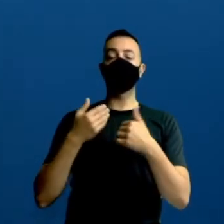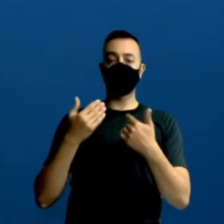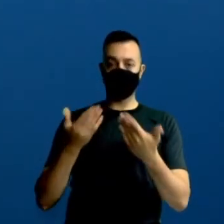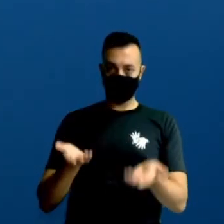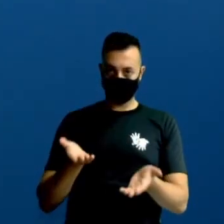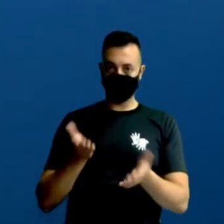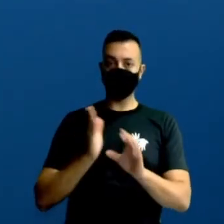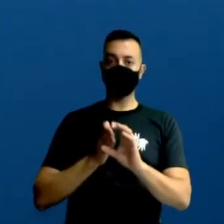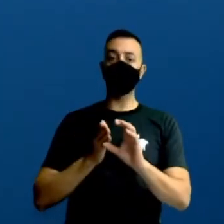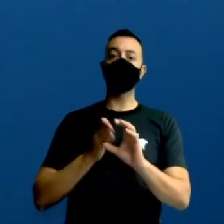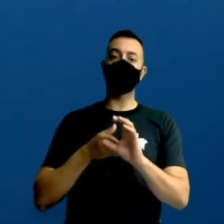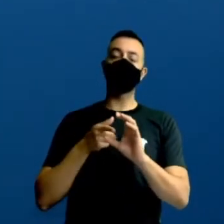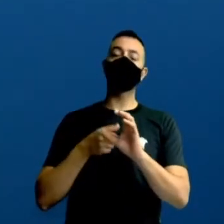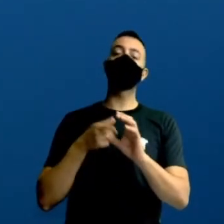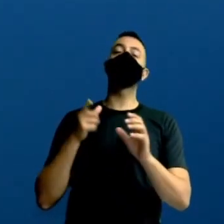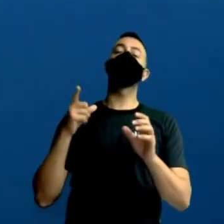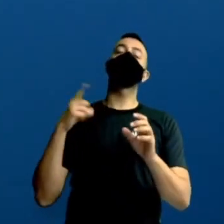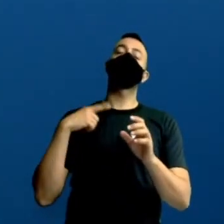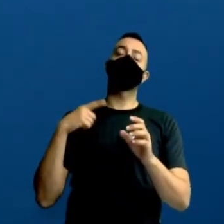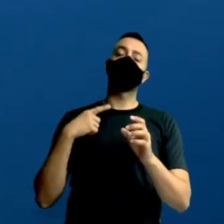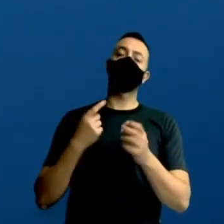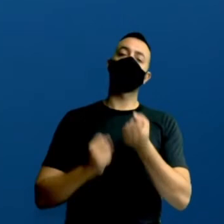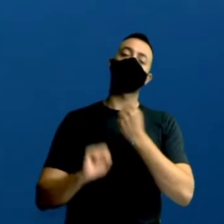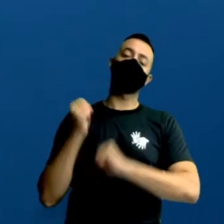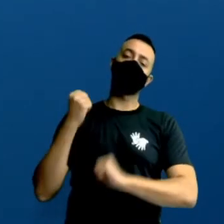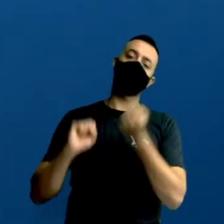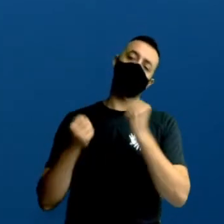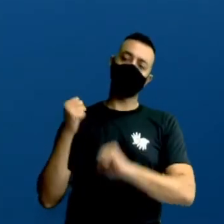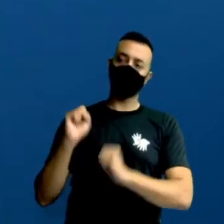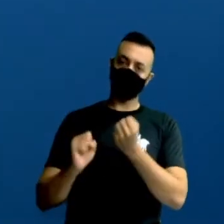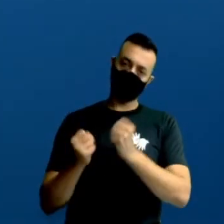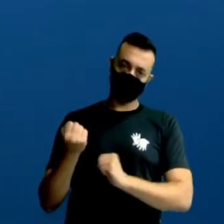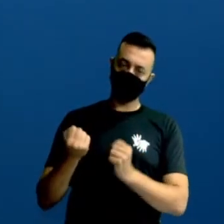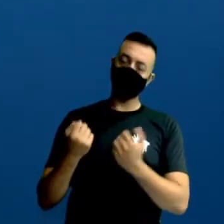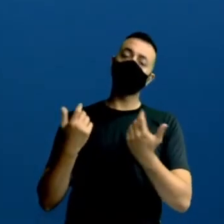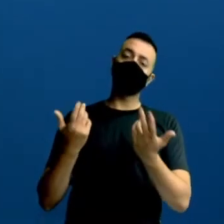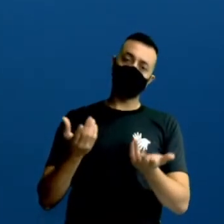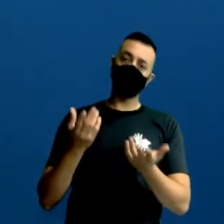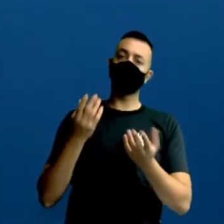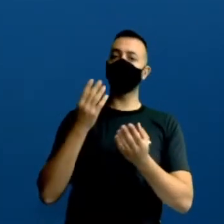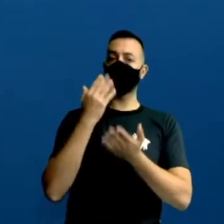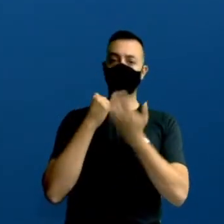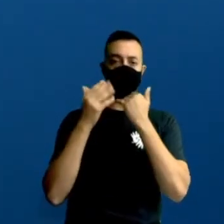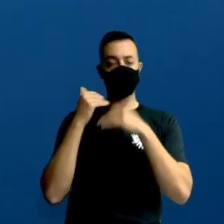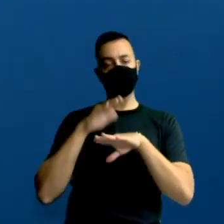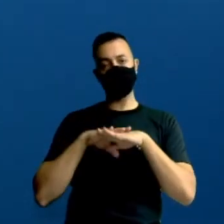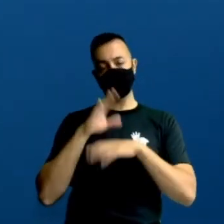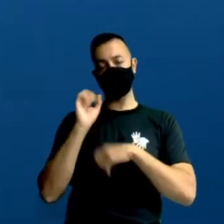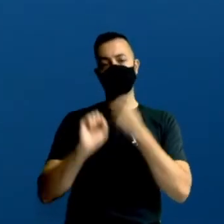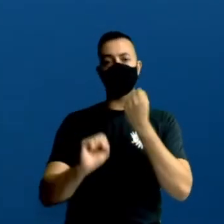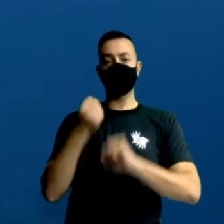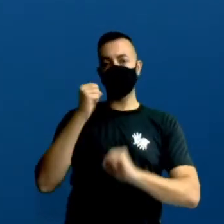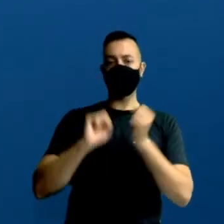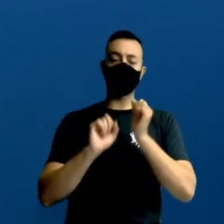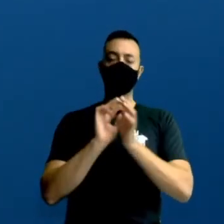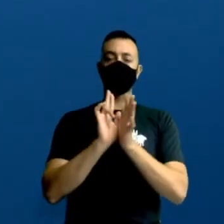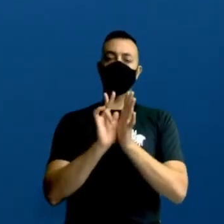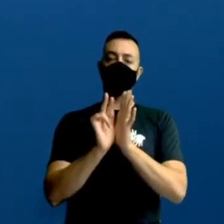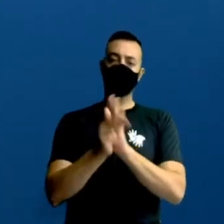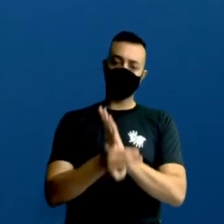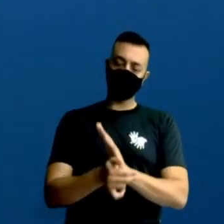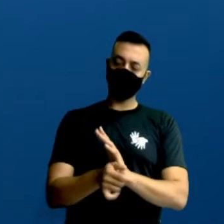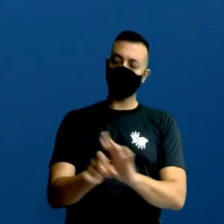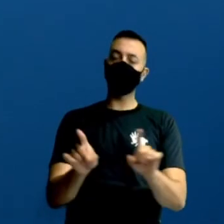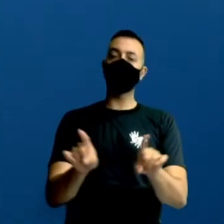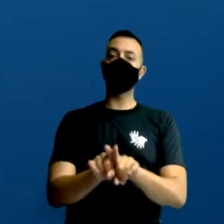nossa cidade. A nossa cidade tem um número de indústrias alimentícias, né, cada vez maior, e número de indústrias, enfim.